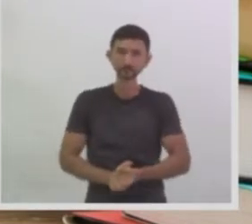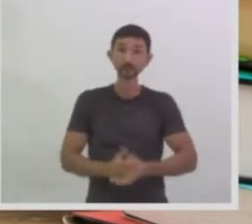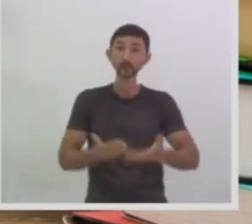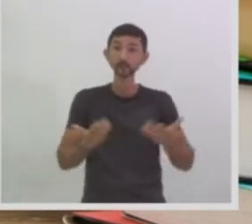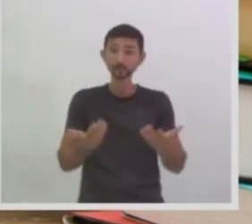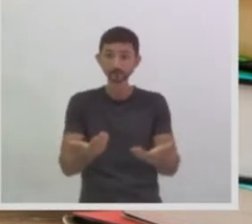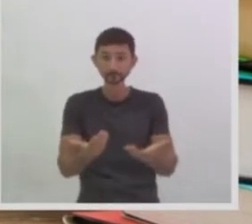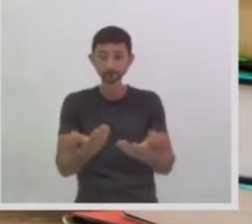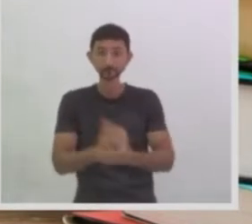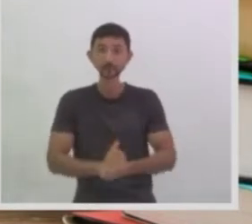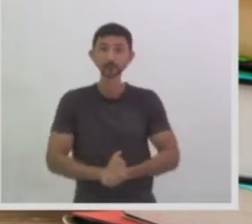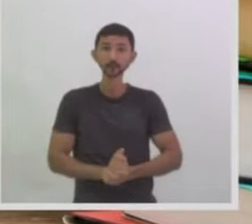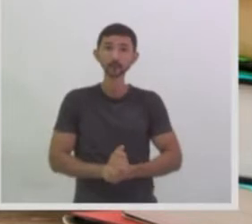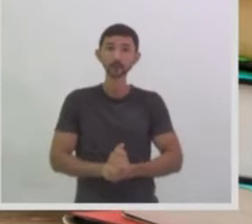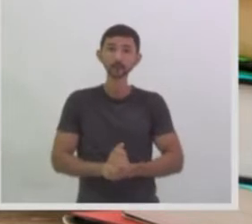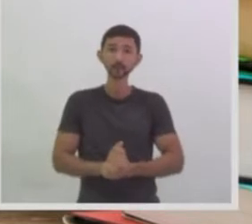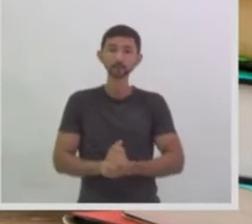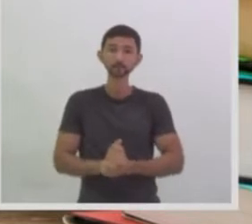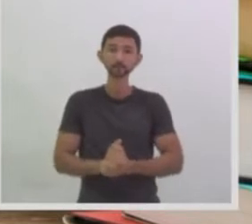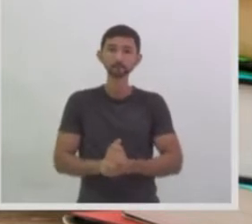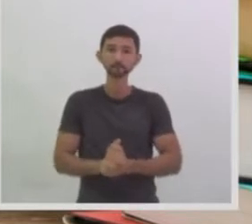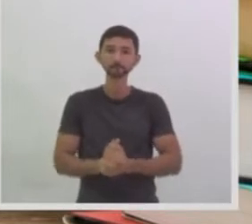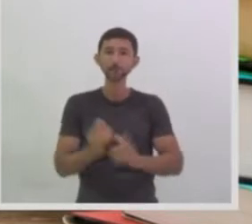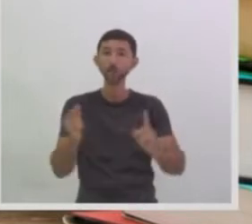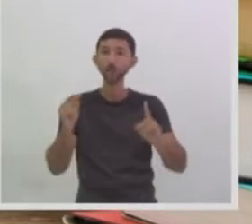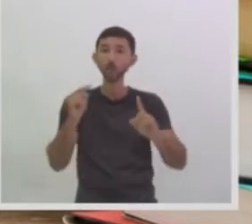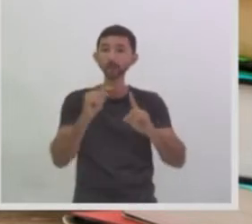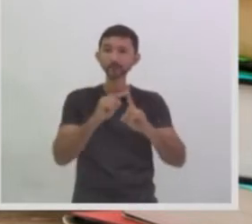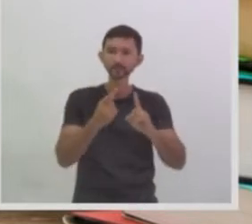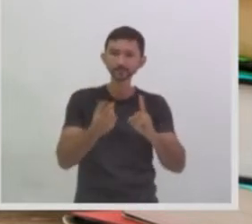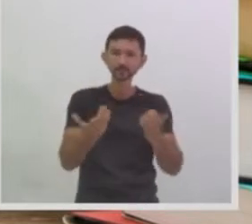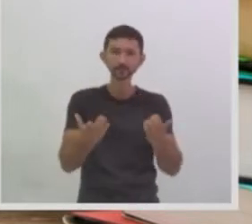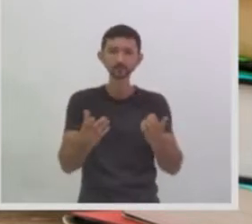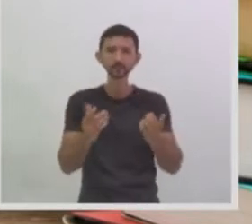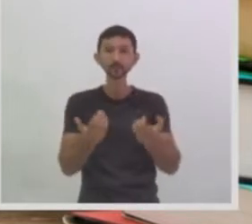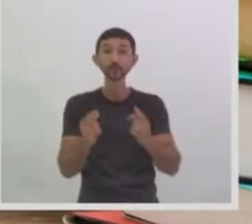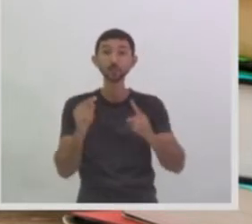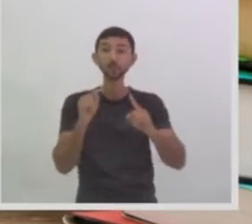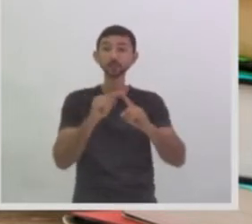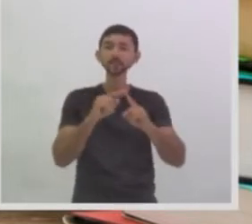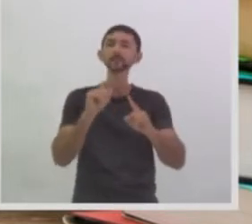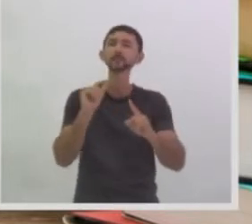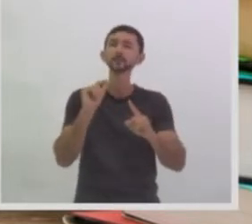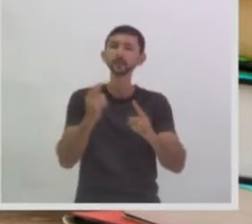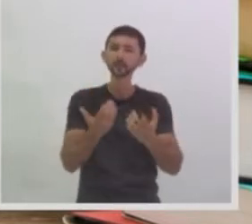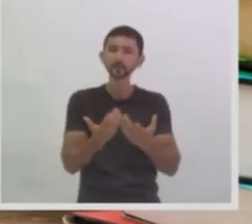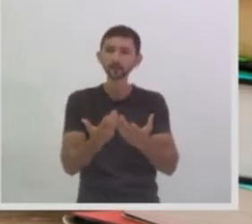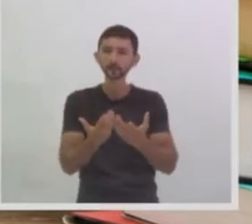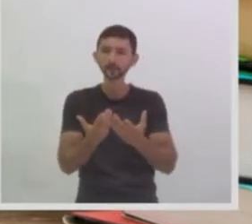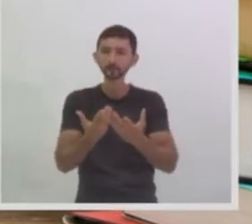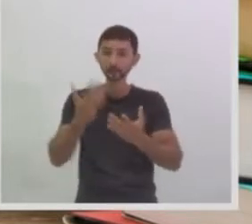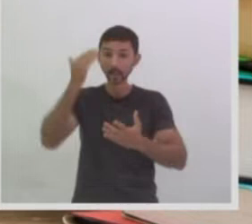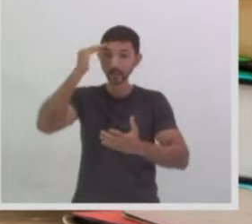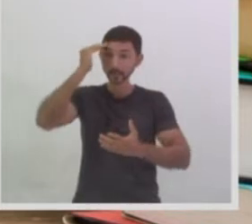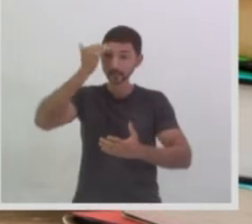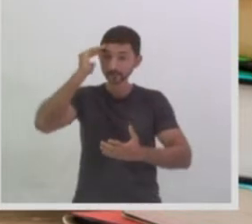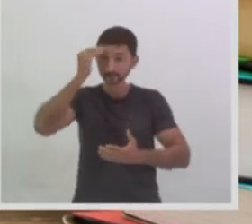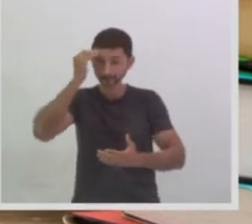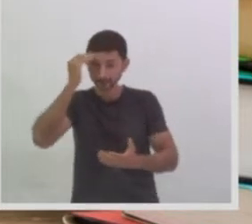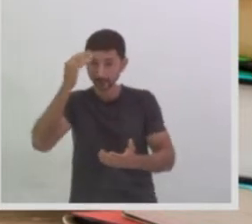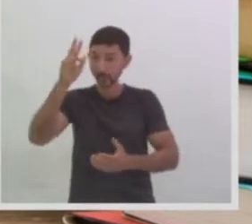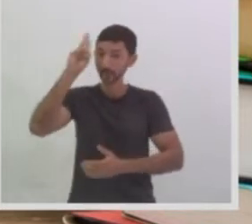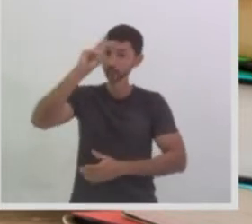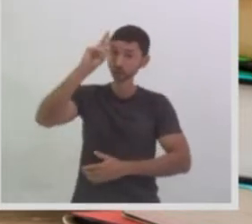justamente o objetivo. O objetivo é ajudar a entender a ciência da